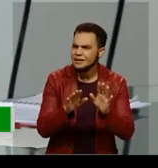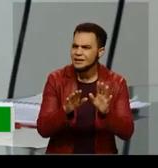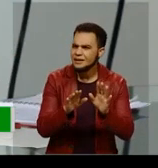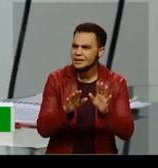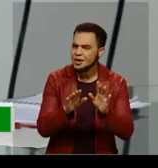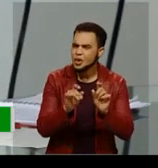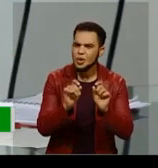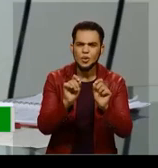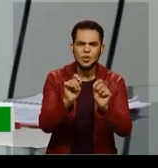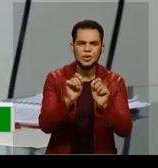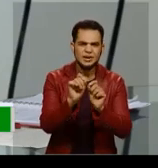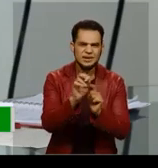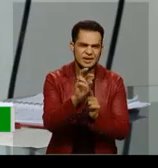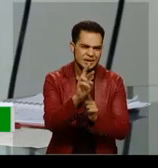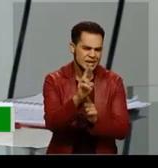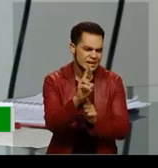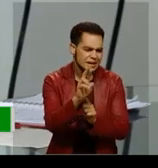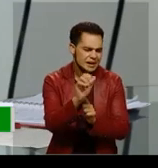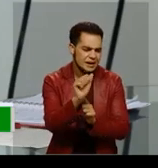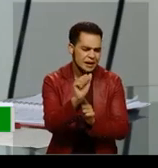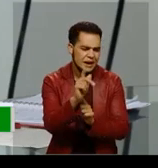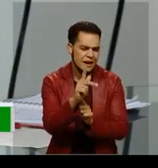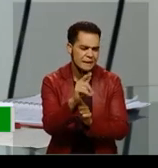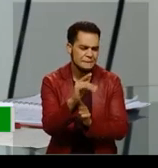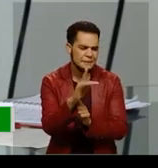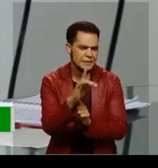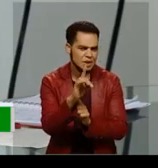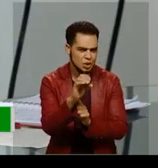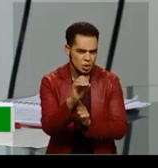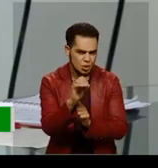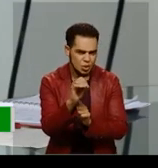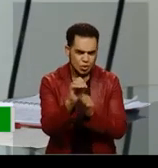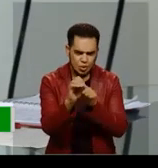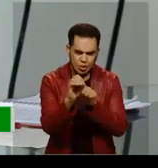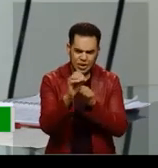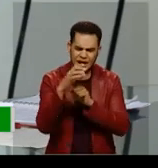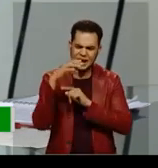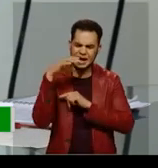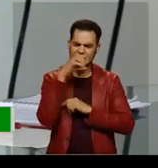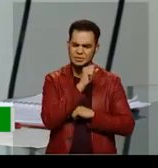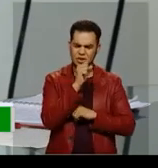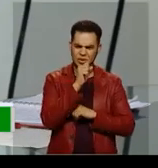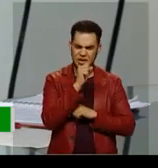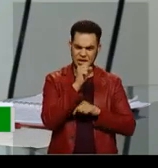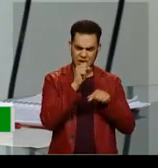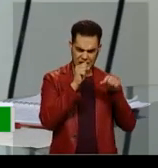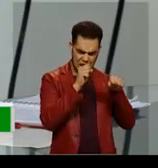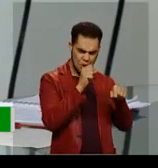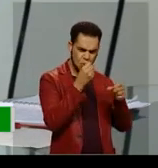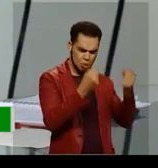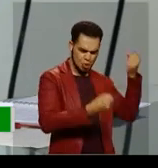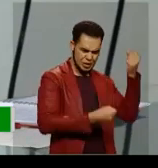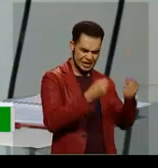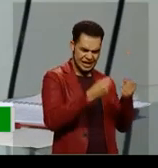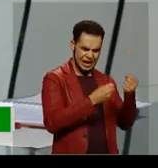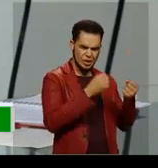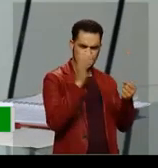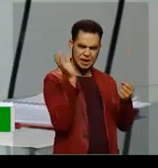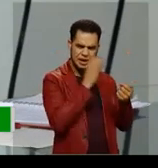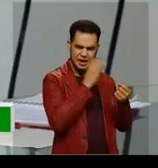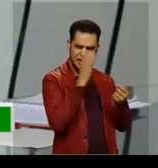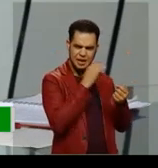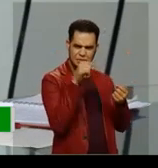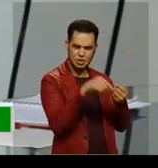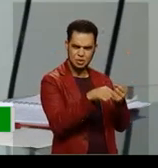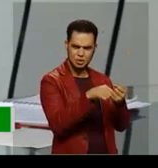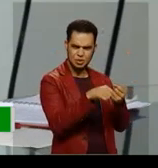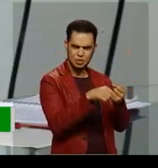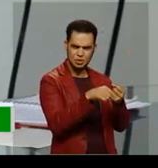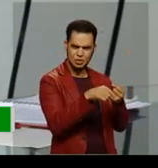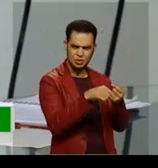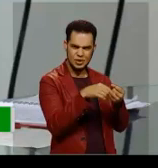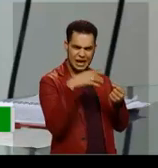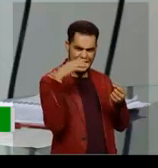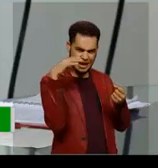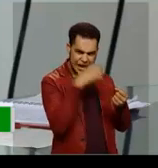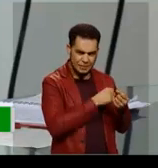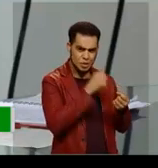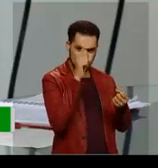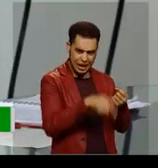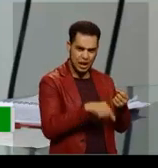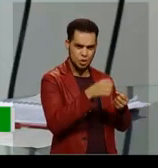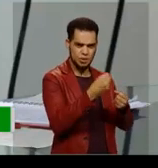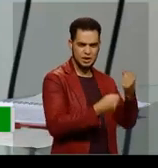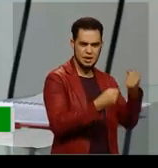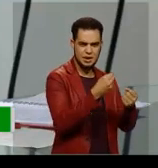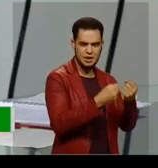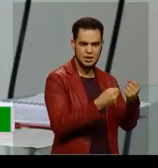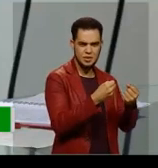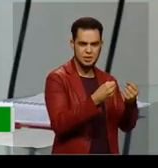Se o rápido estiver ligado a carro, o carro é que é rápido? Presta atenção. Aí o rápido é um